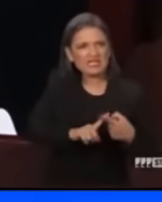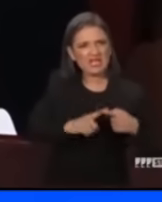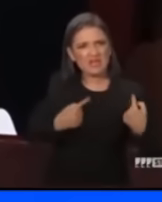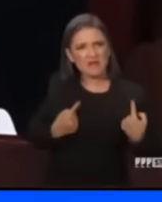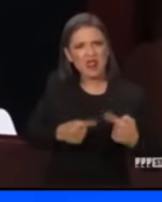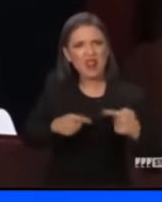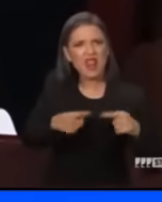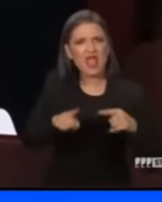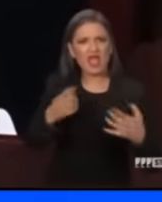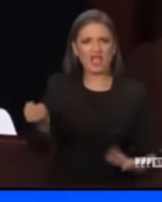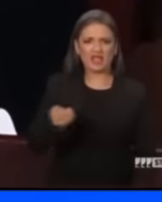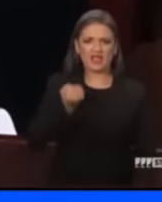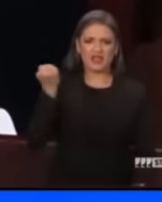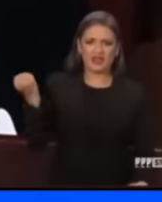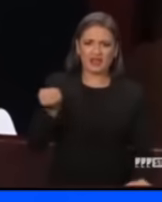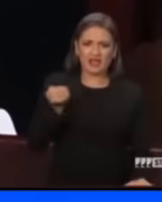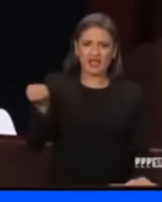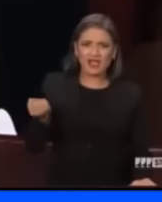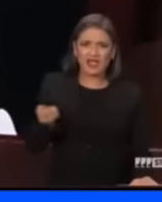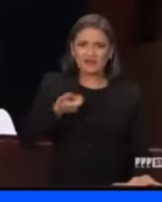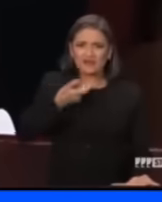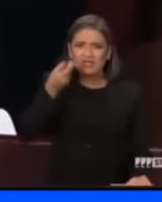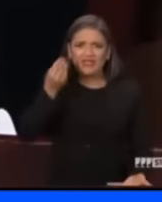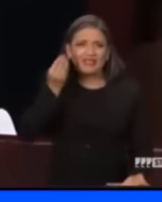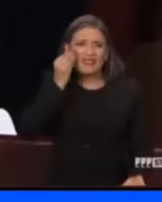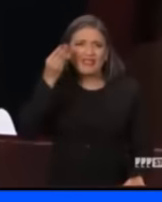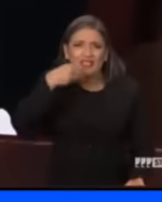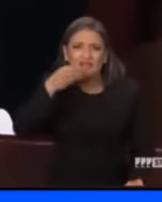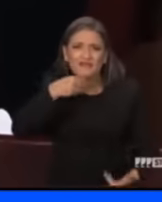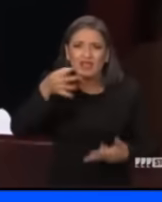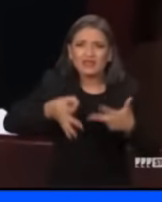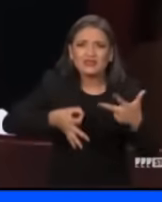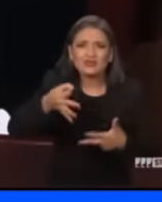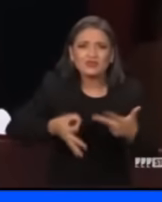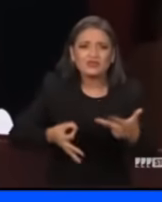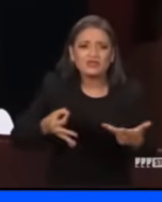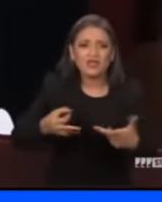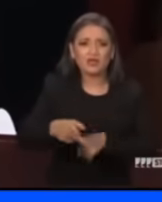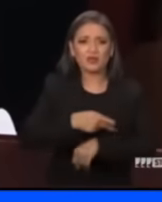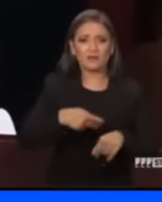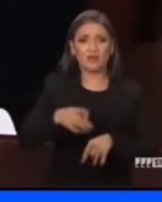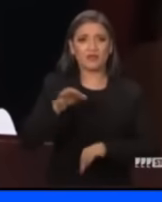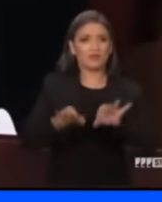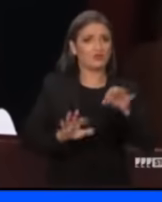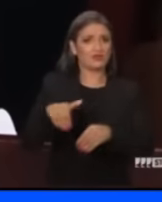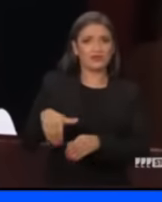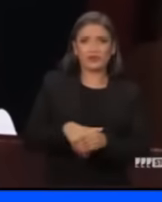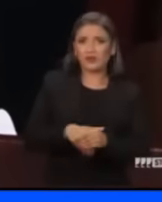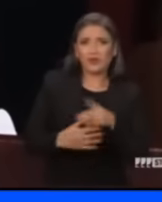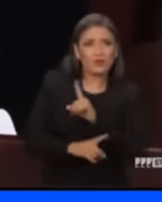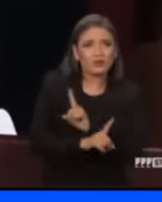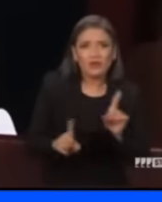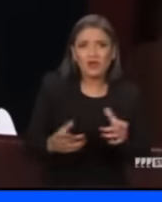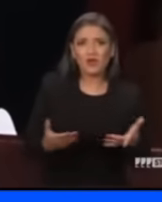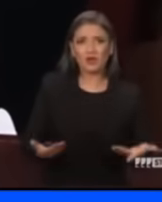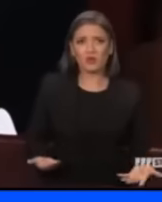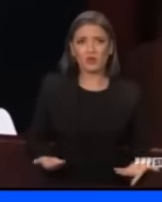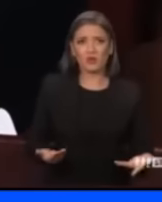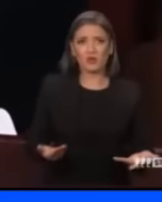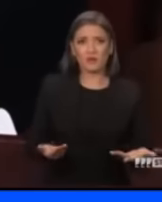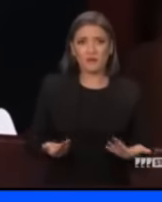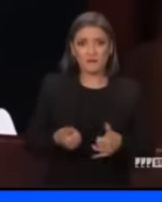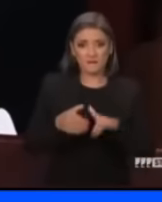gravemente, deslegitimando o poder judiciário do seu país e a justiça eleitoral, não tenta se